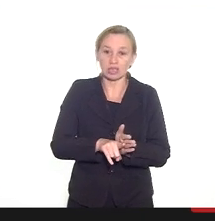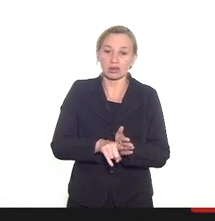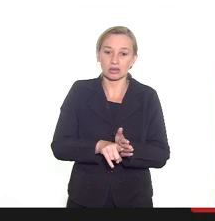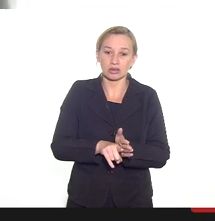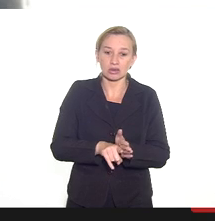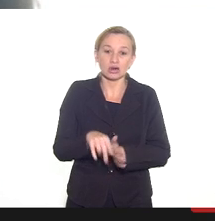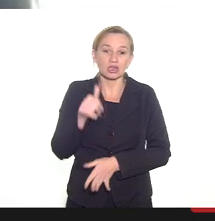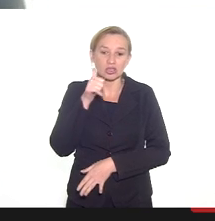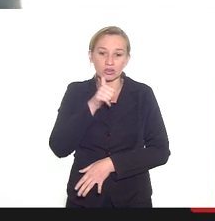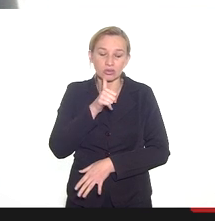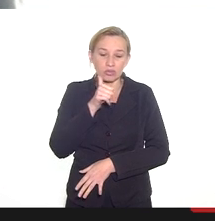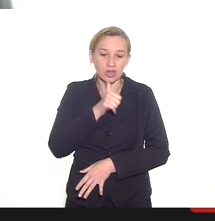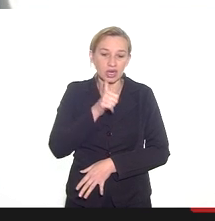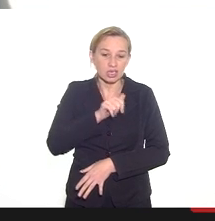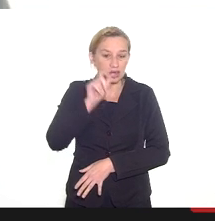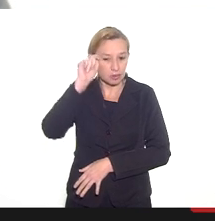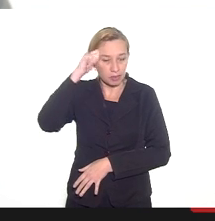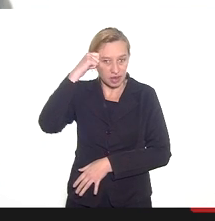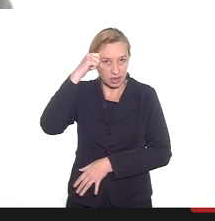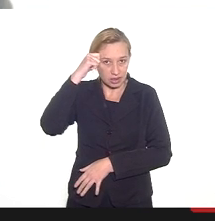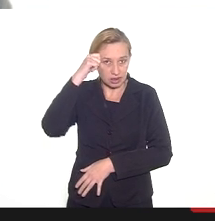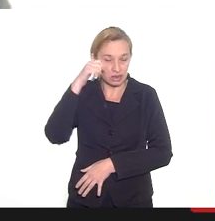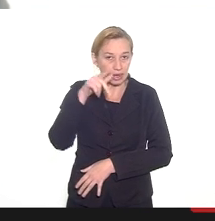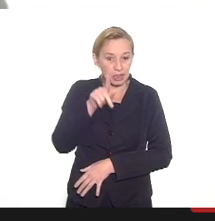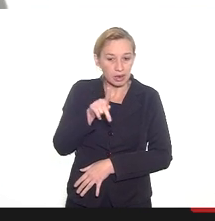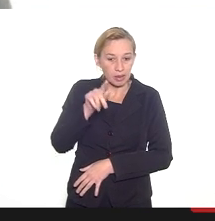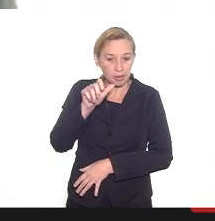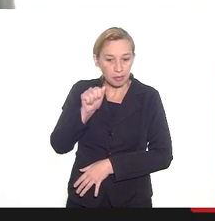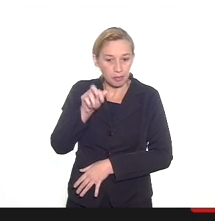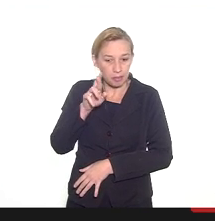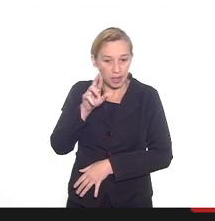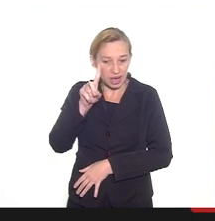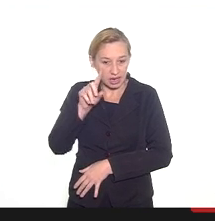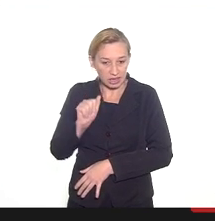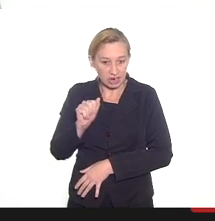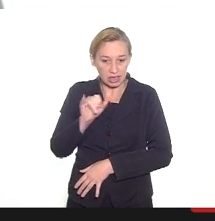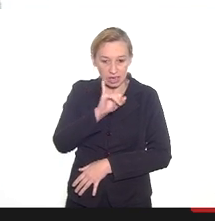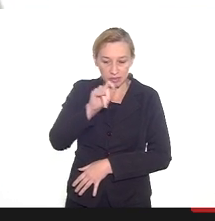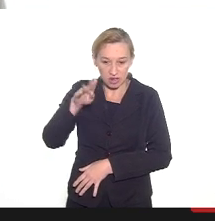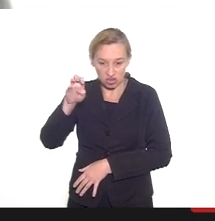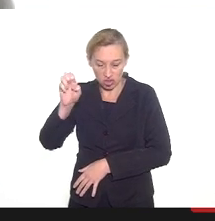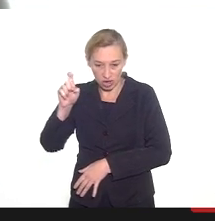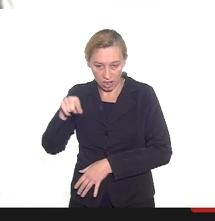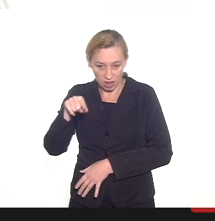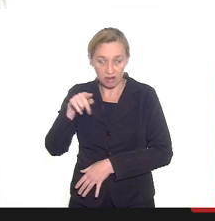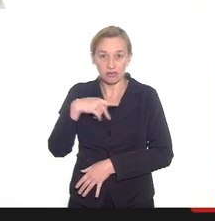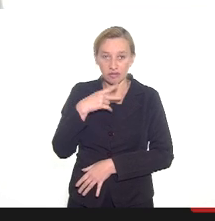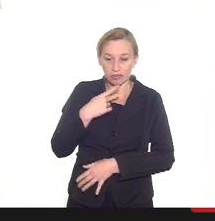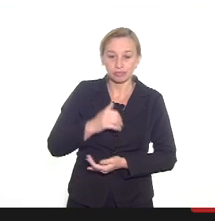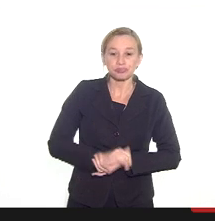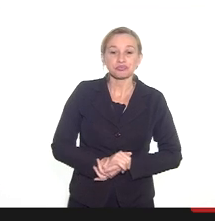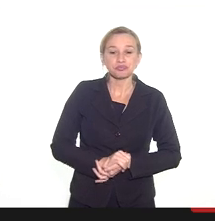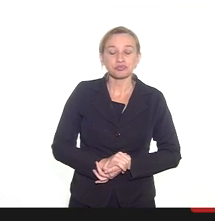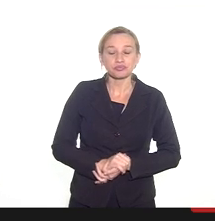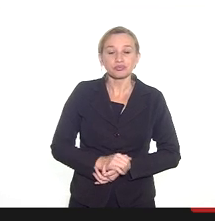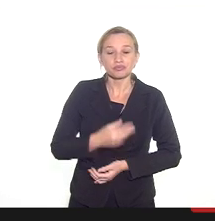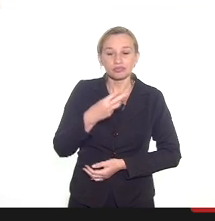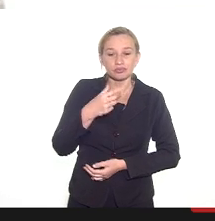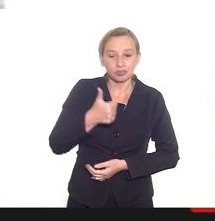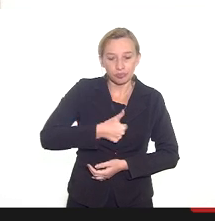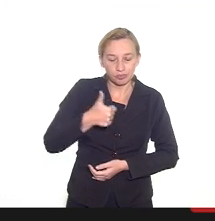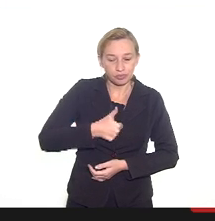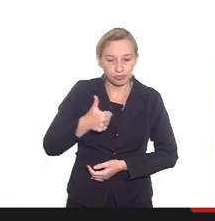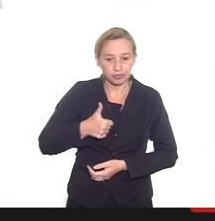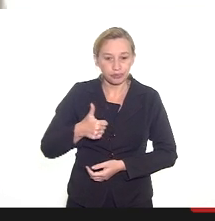mulheres pretas e pardas, né? Conforme o IBGE classifica. No primeiro quadrimestre